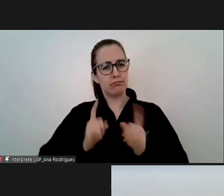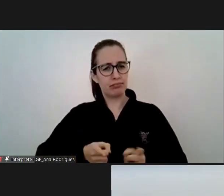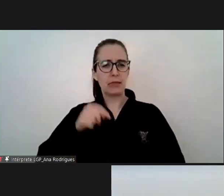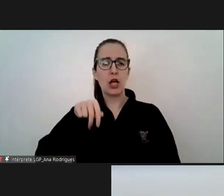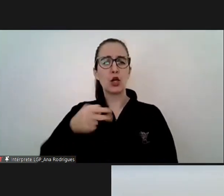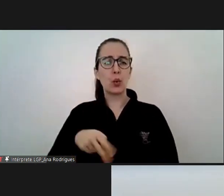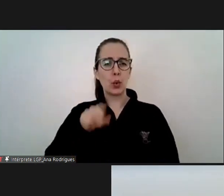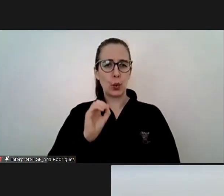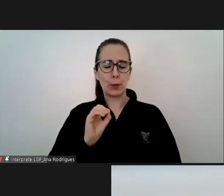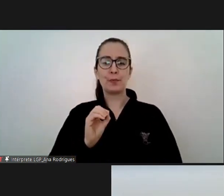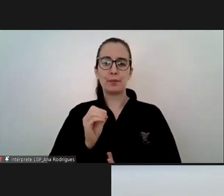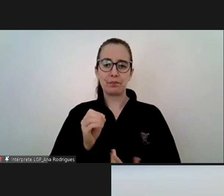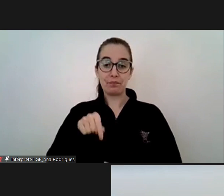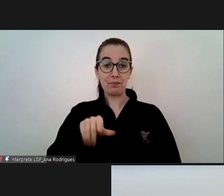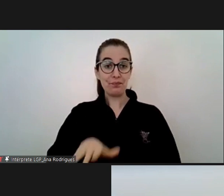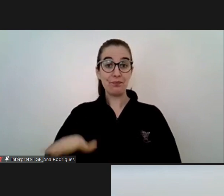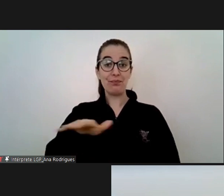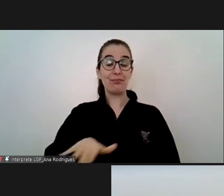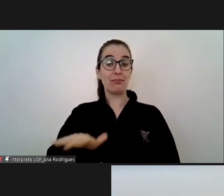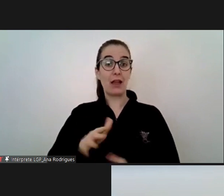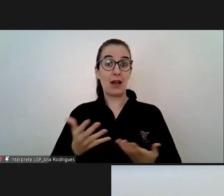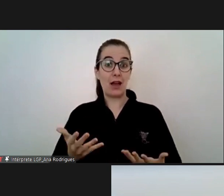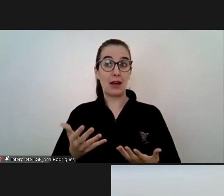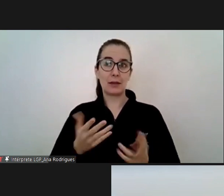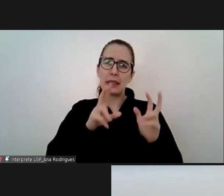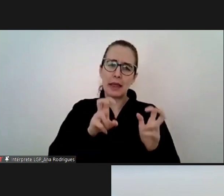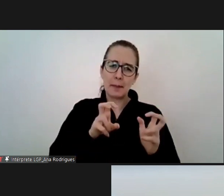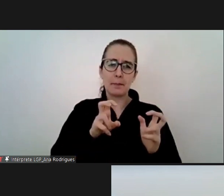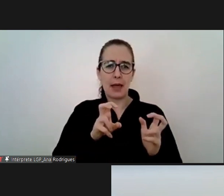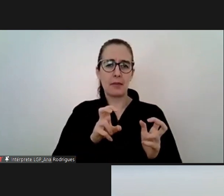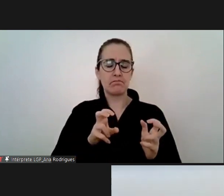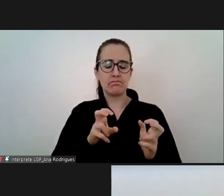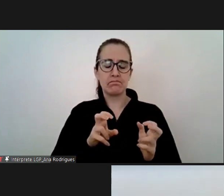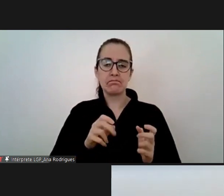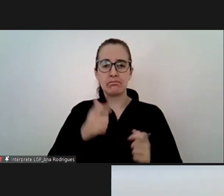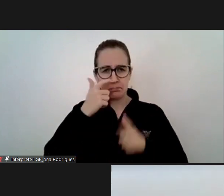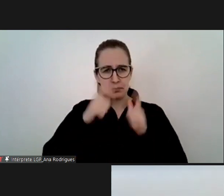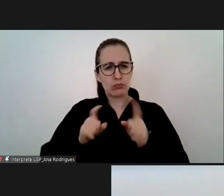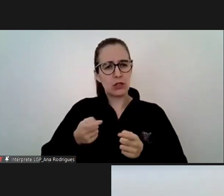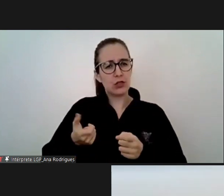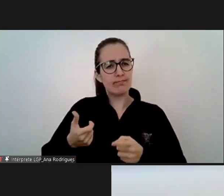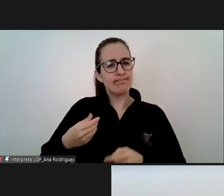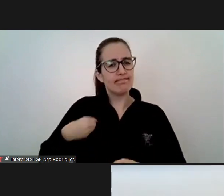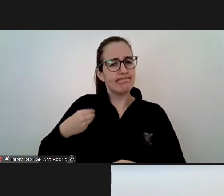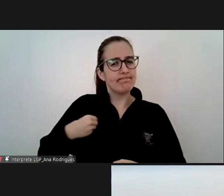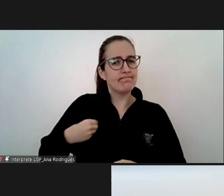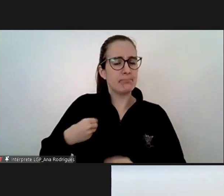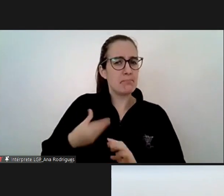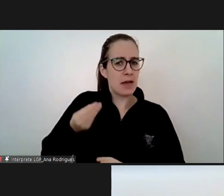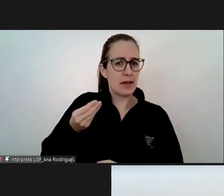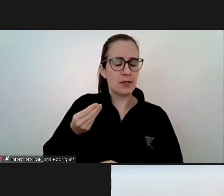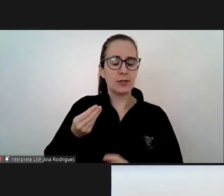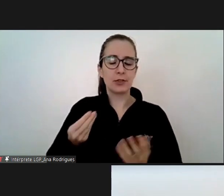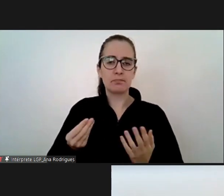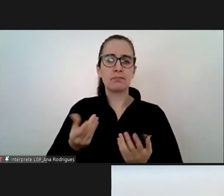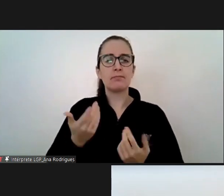é uma área que em geral preocupa, ou é um tema que tem vindo a preocupar os cidadãos por várias razões,